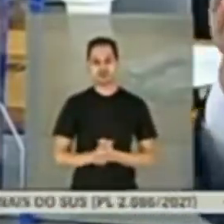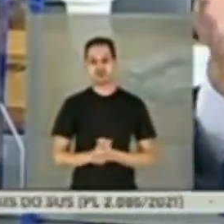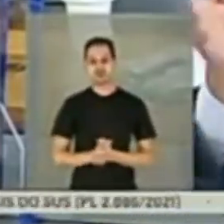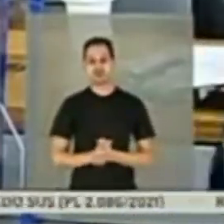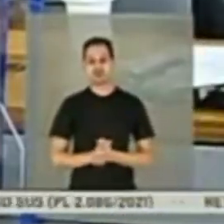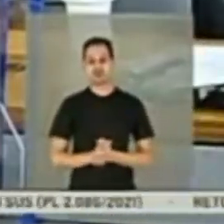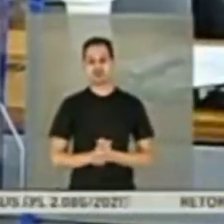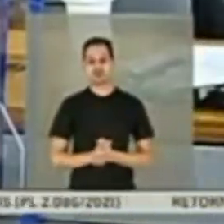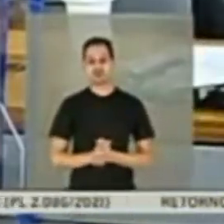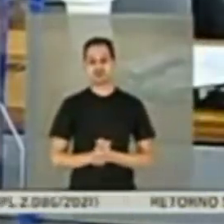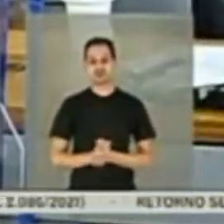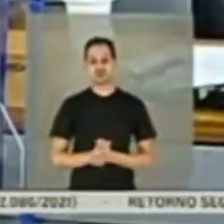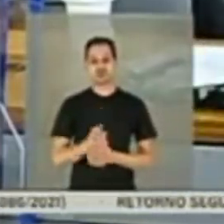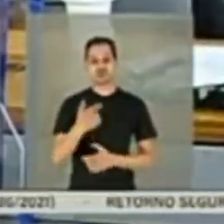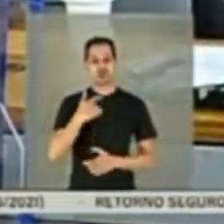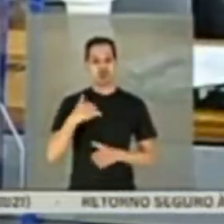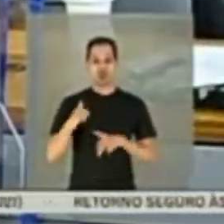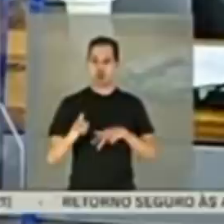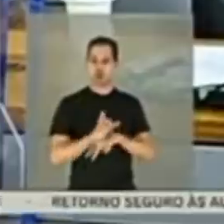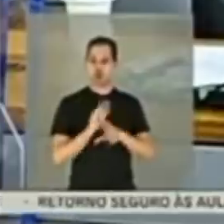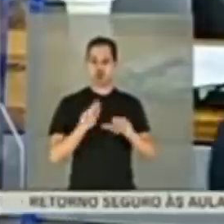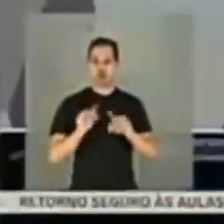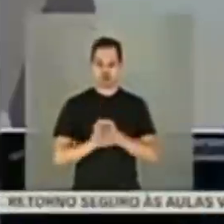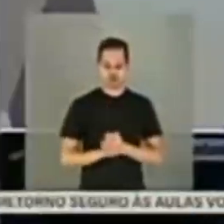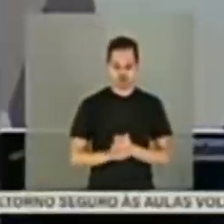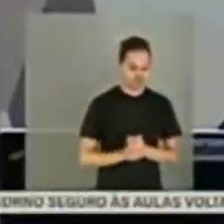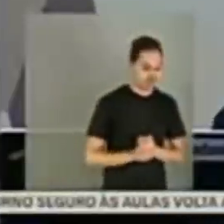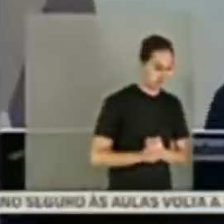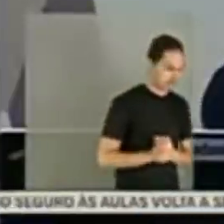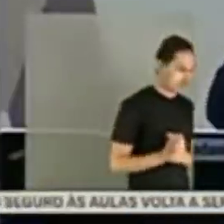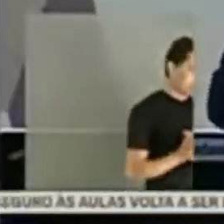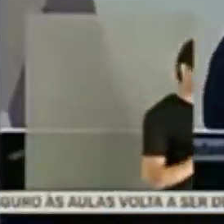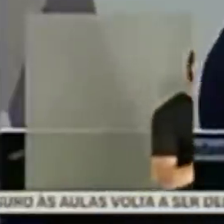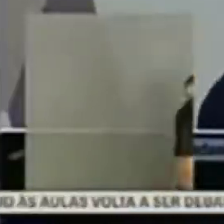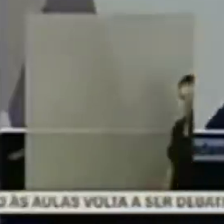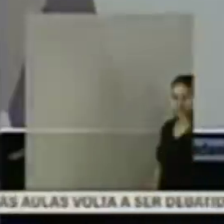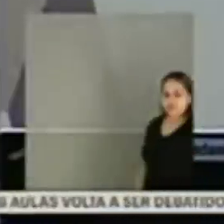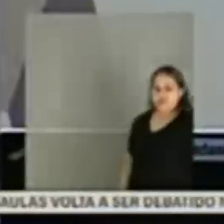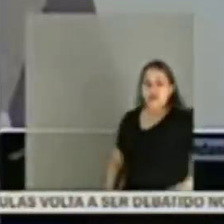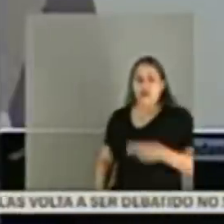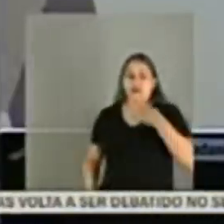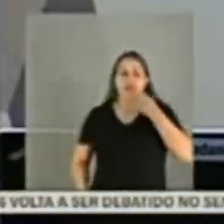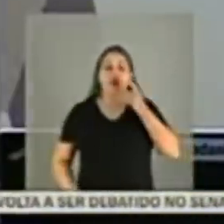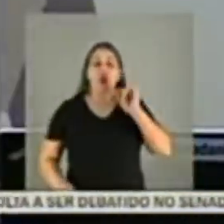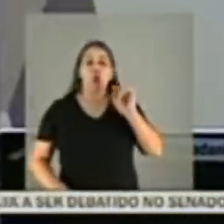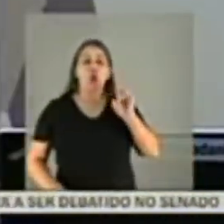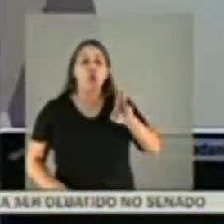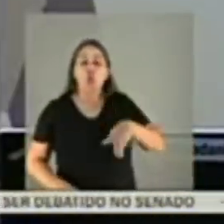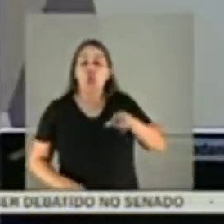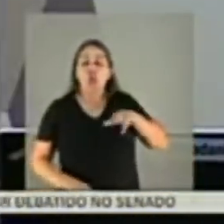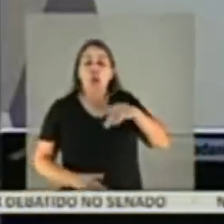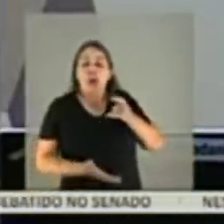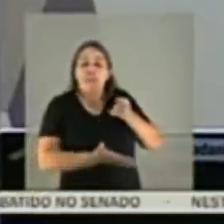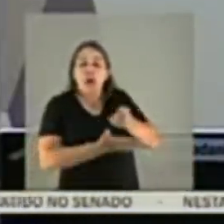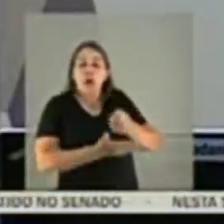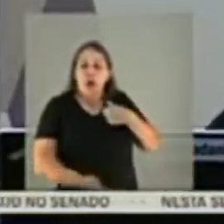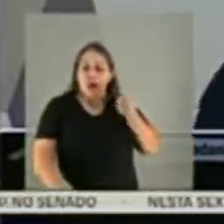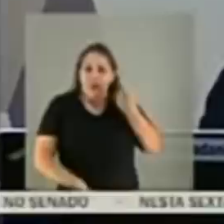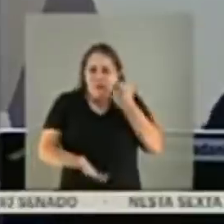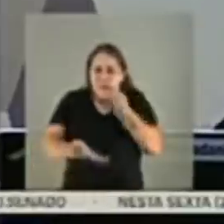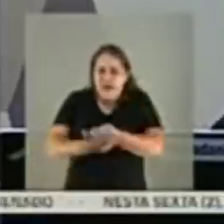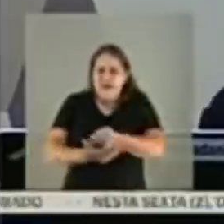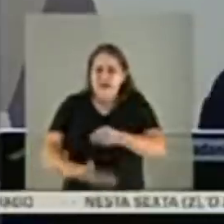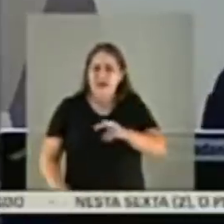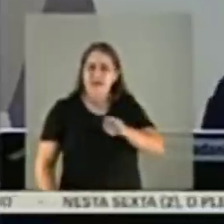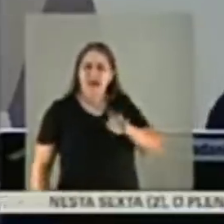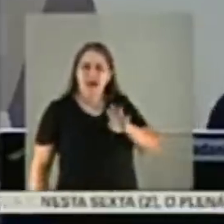Não fique querendo. Eu nunca fui vítima. Vossa Excelência ontem. Calma. Disse que não tinha nunca pago no seu eu governo. Eu não paguei em verba indenizatória. Não